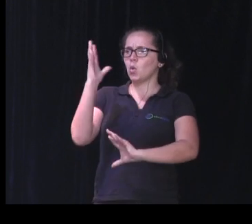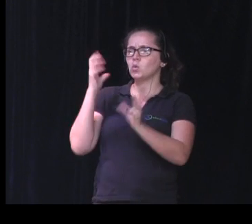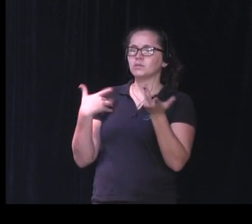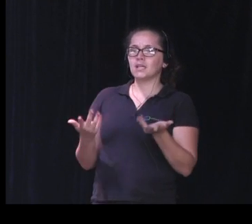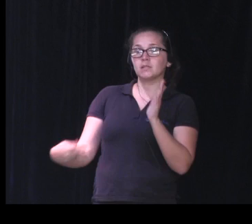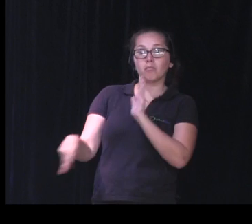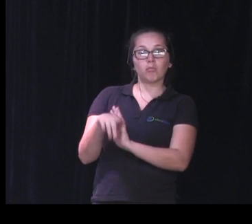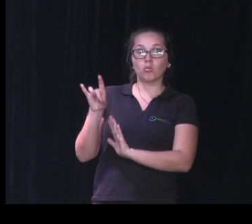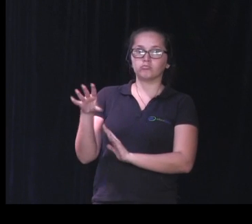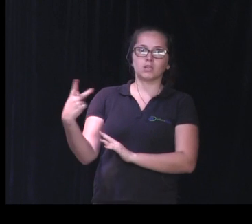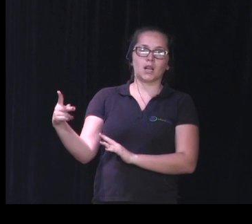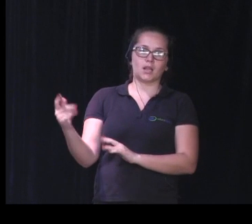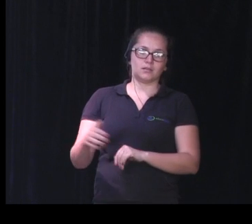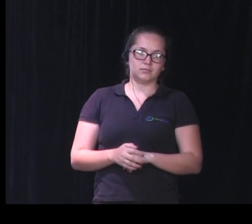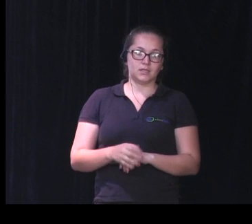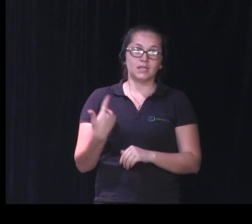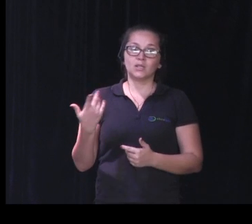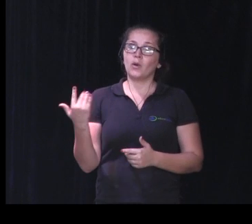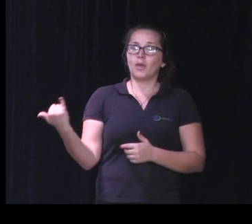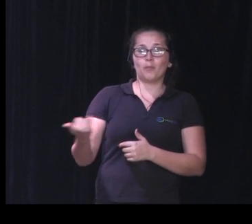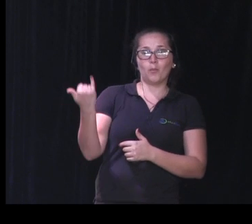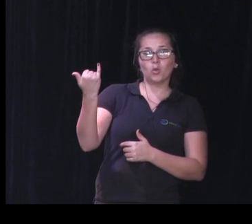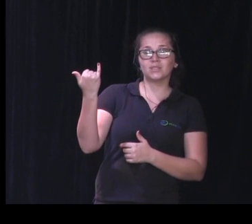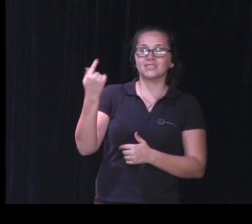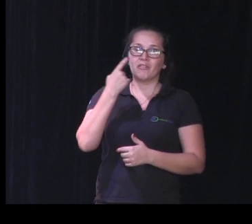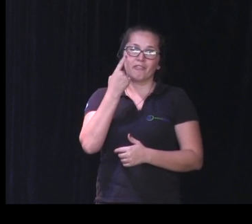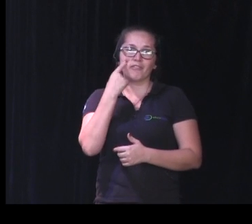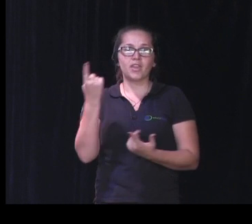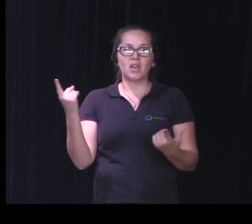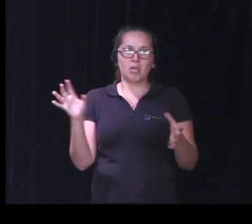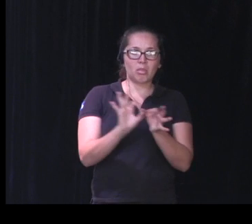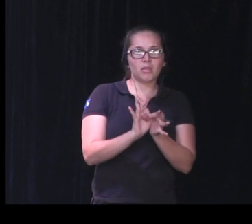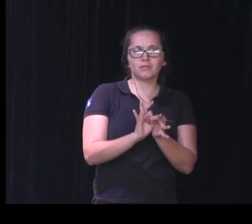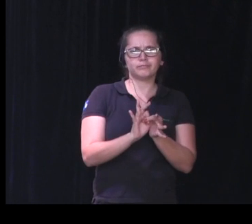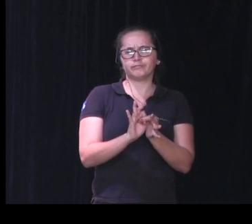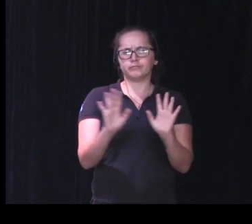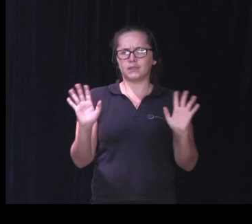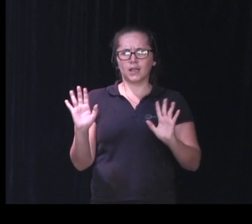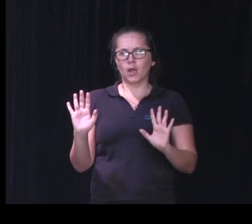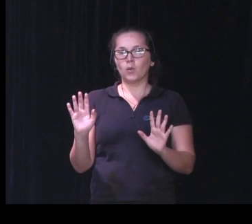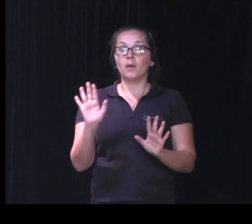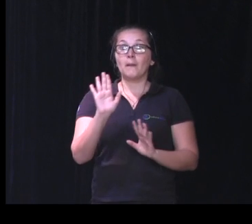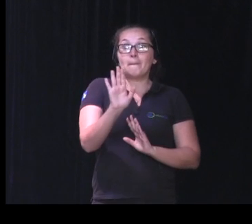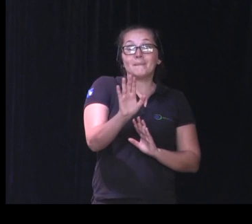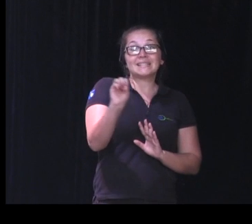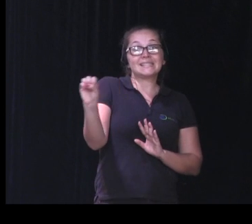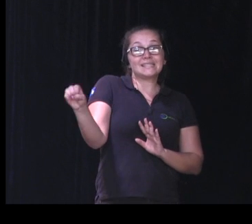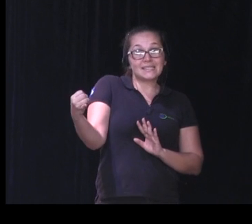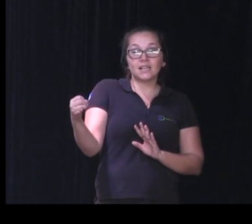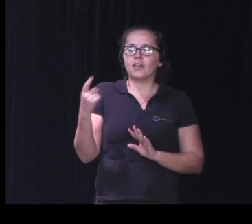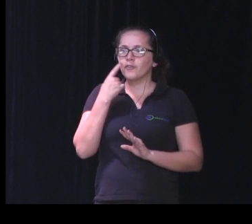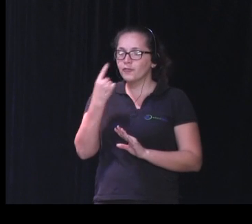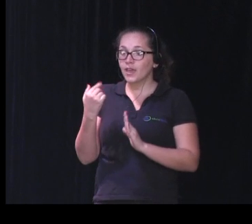diferentes nichos onde acontecem coisas específicas. Então, não é tão importante o paralelo em que